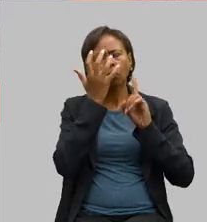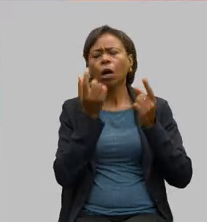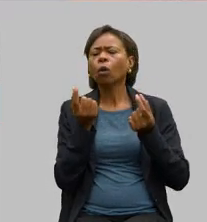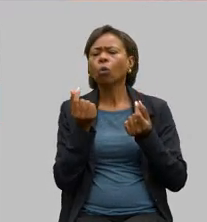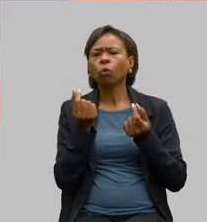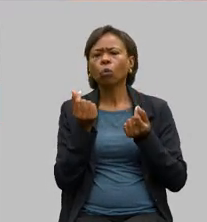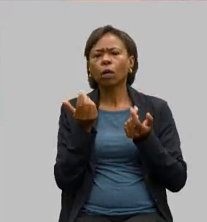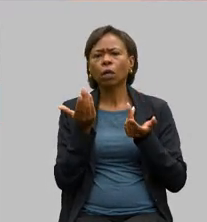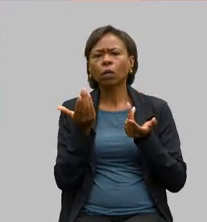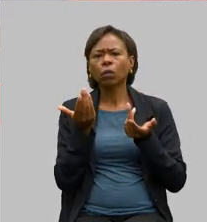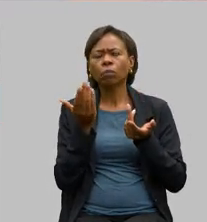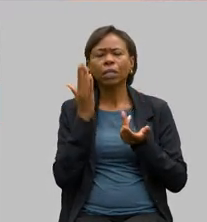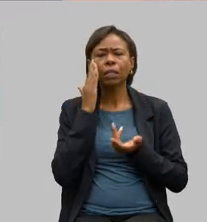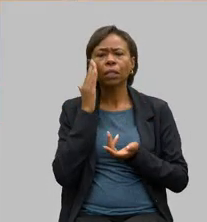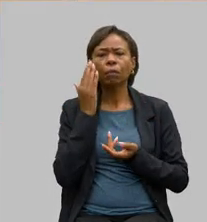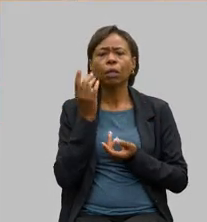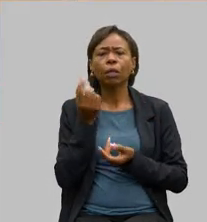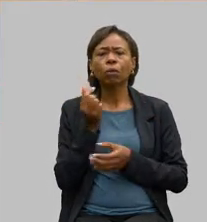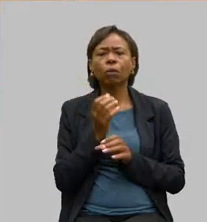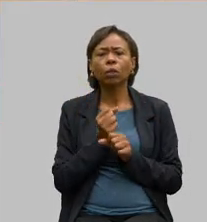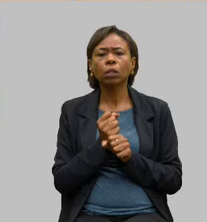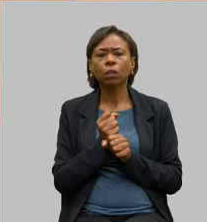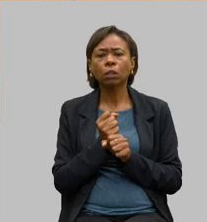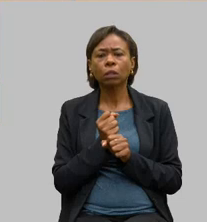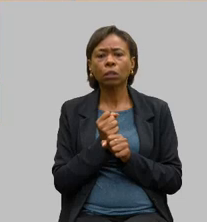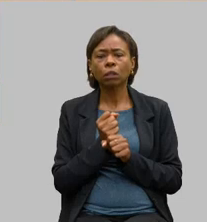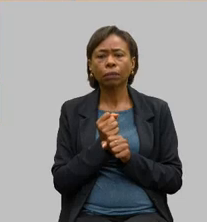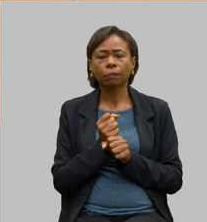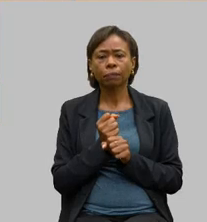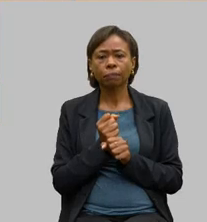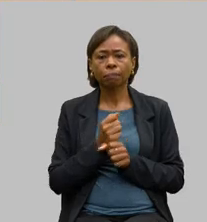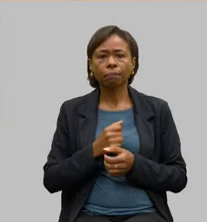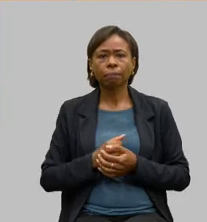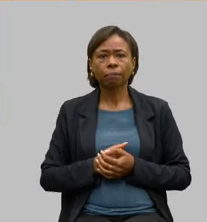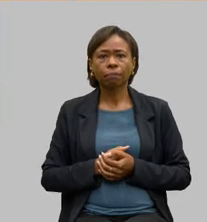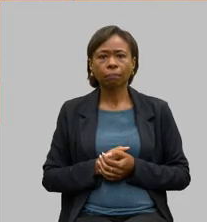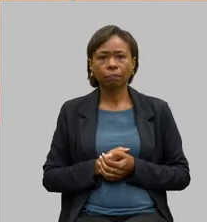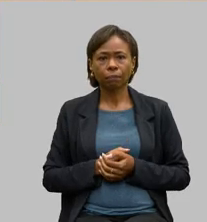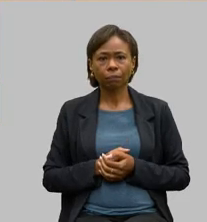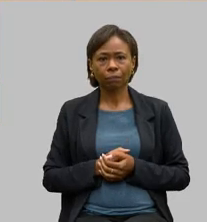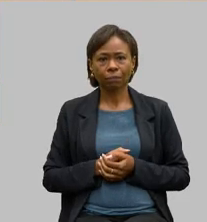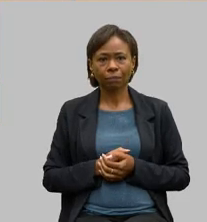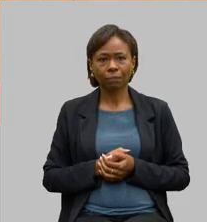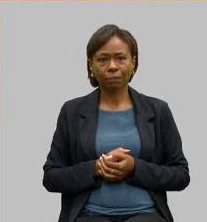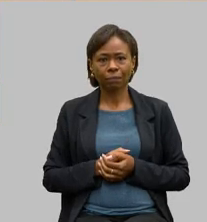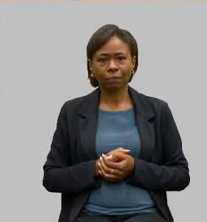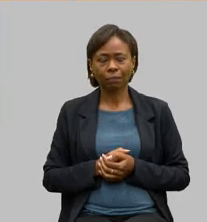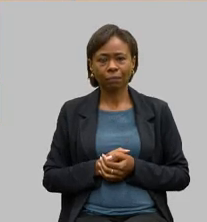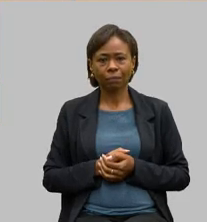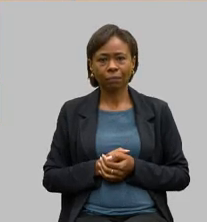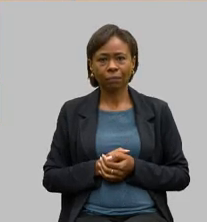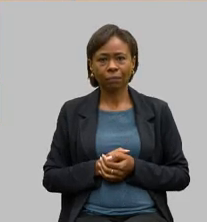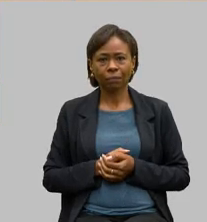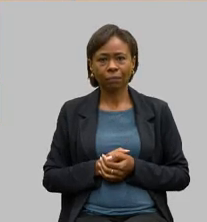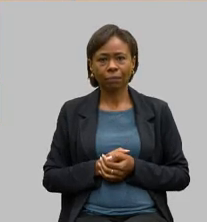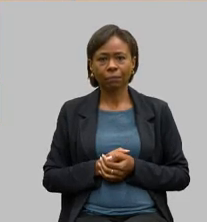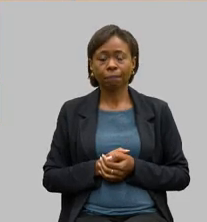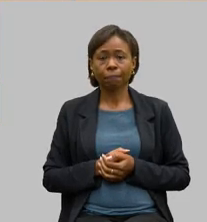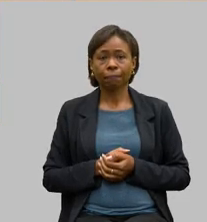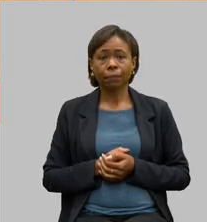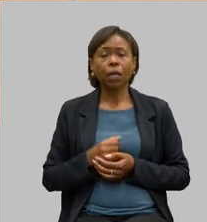ter essa ideia de números eh pois não com a palavra secretário Leones ô